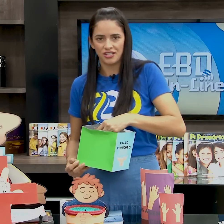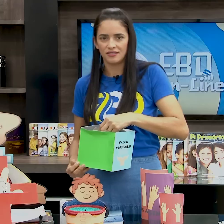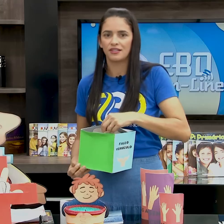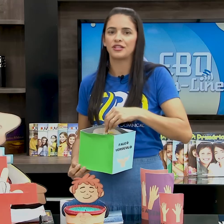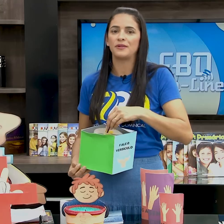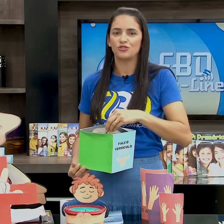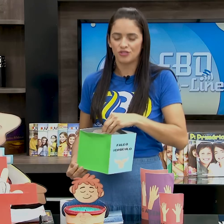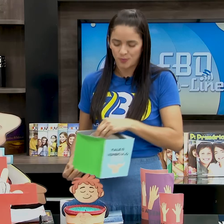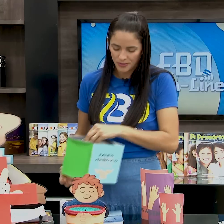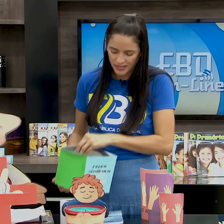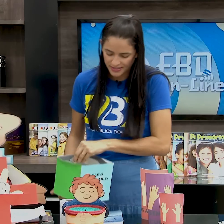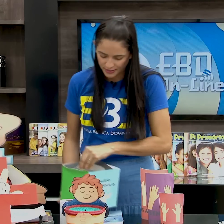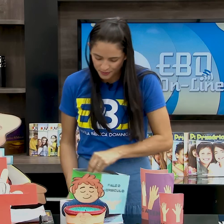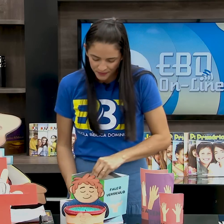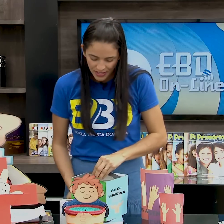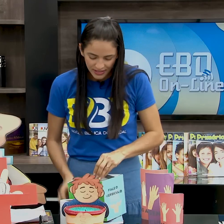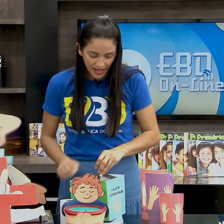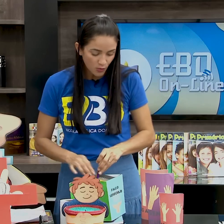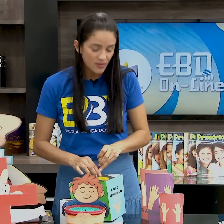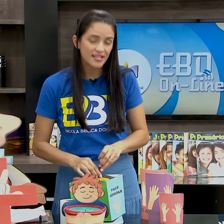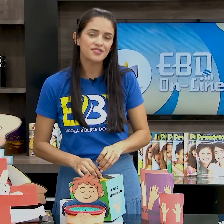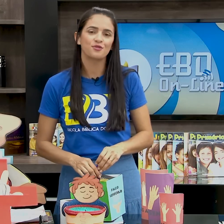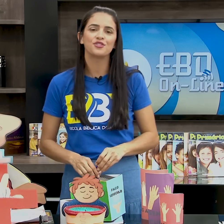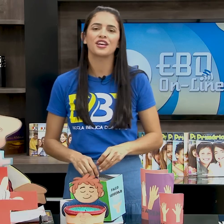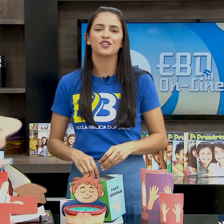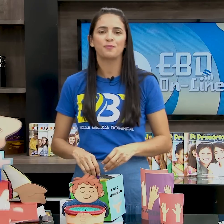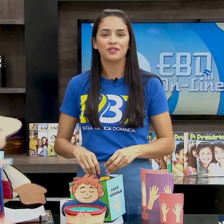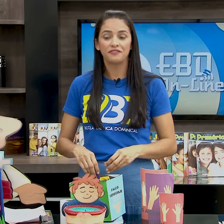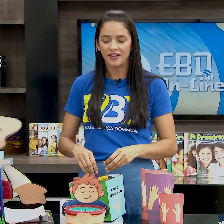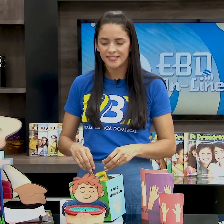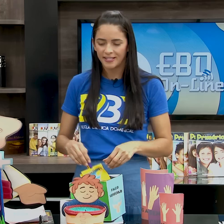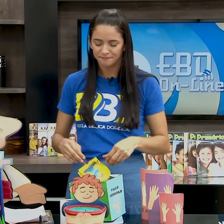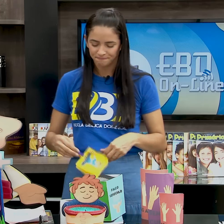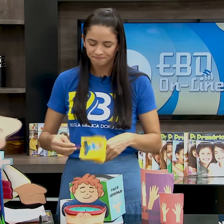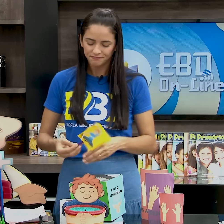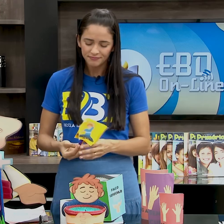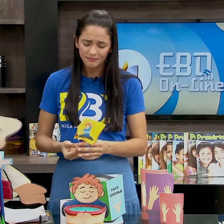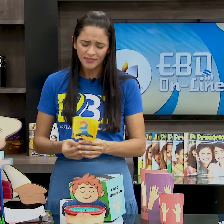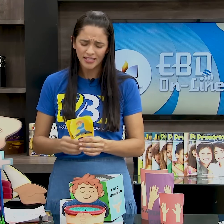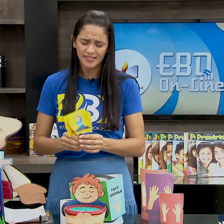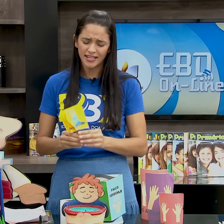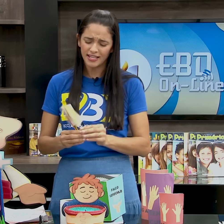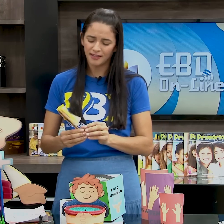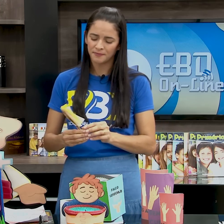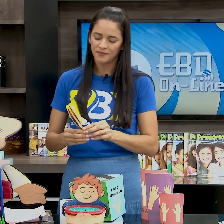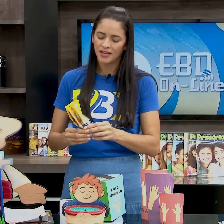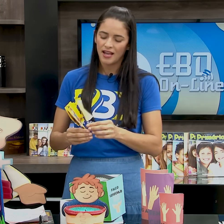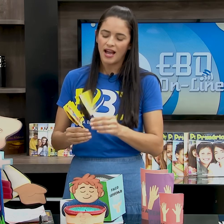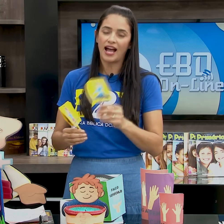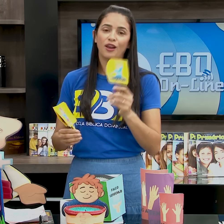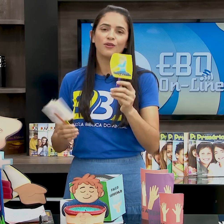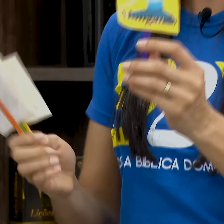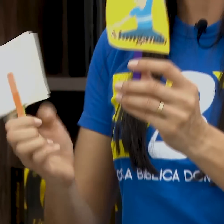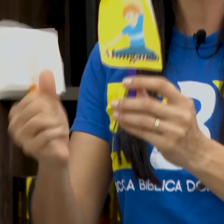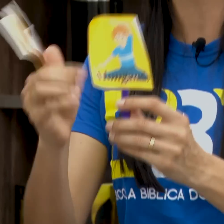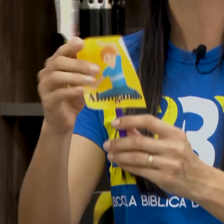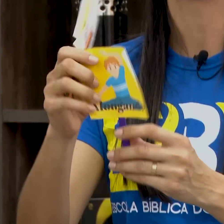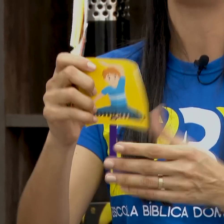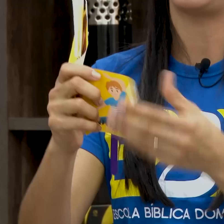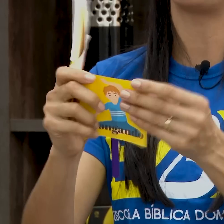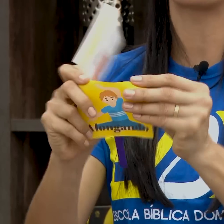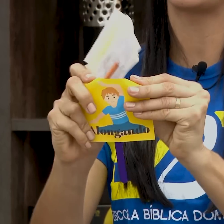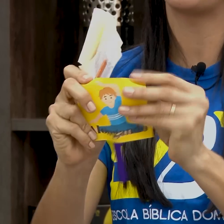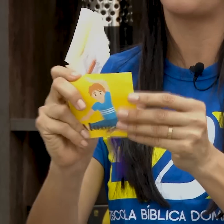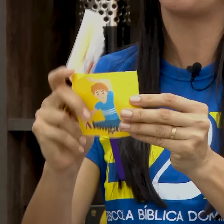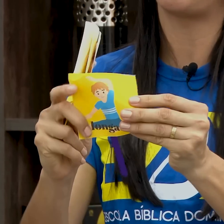caixinha que eu também estou disponibilizando tem algumas ações que elas podem fazer que seria alongando